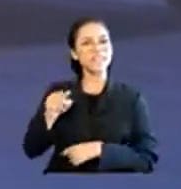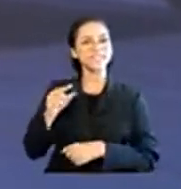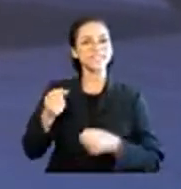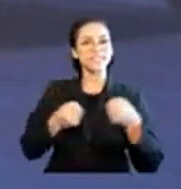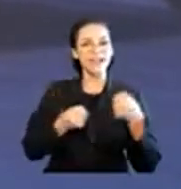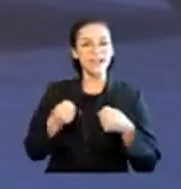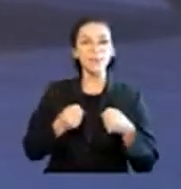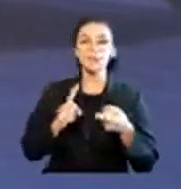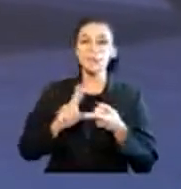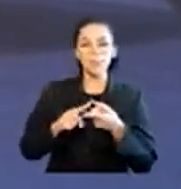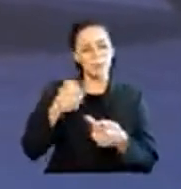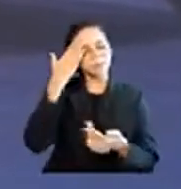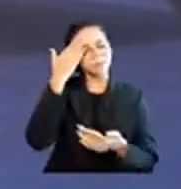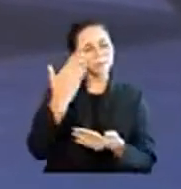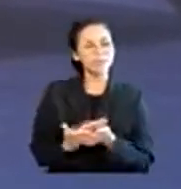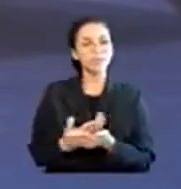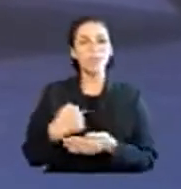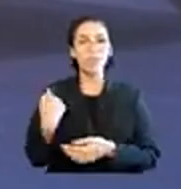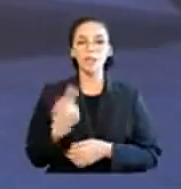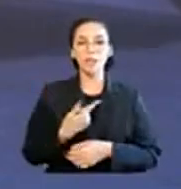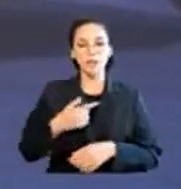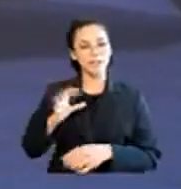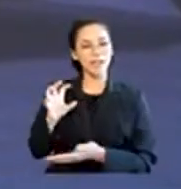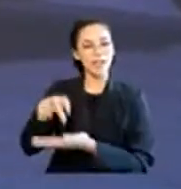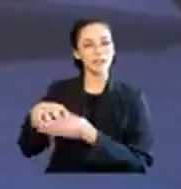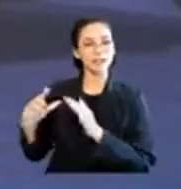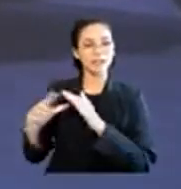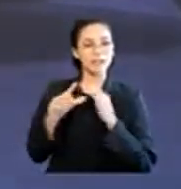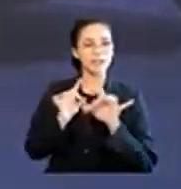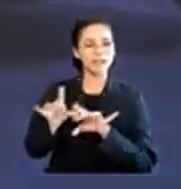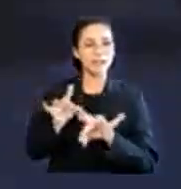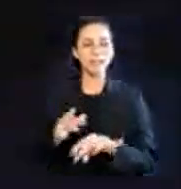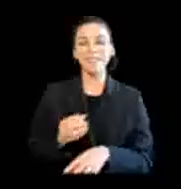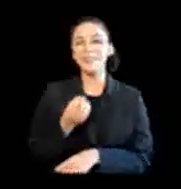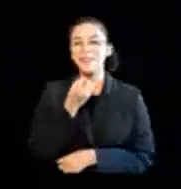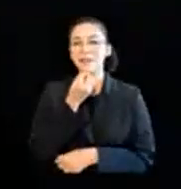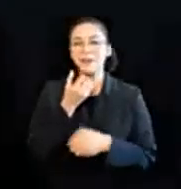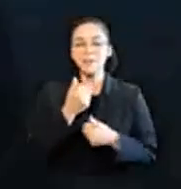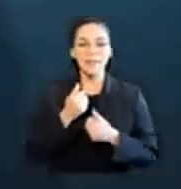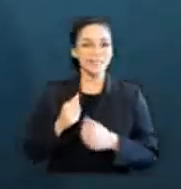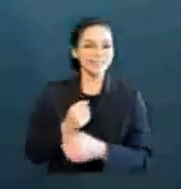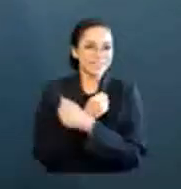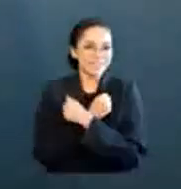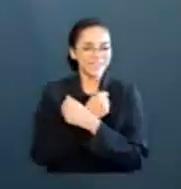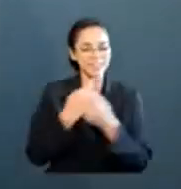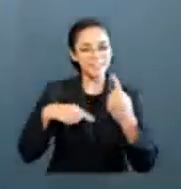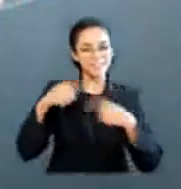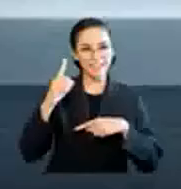nossa rede de concessionários. Fiquem bem e muito sucesso. Um abraço.